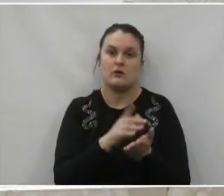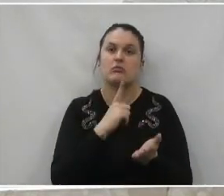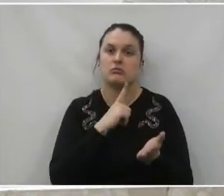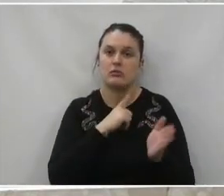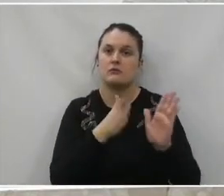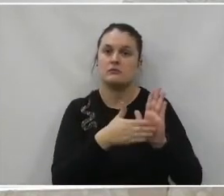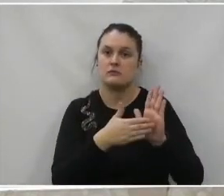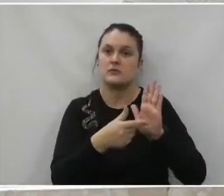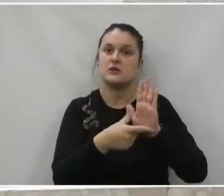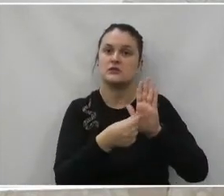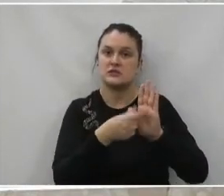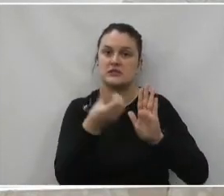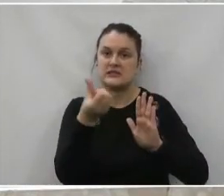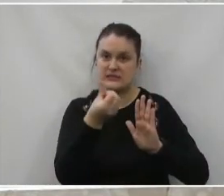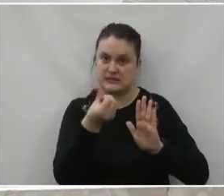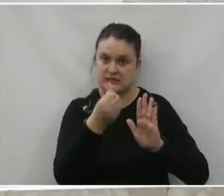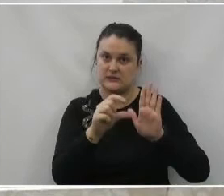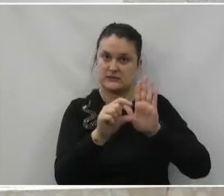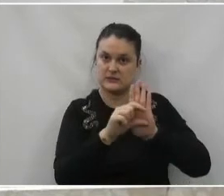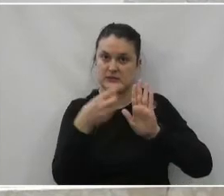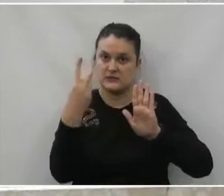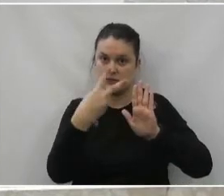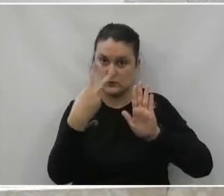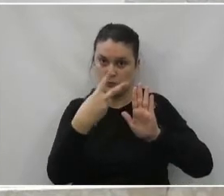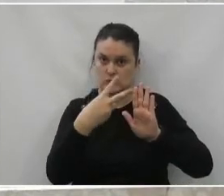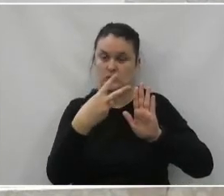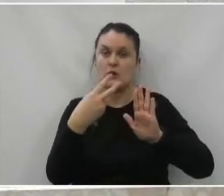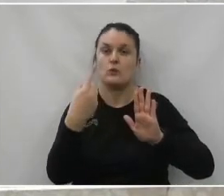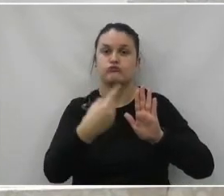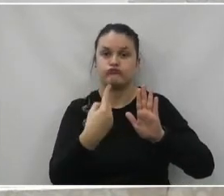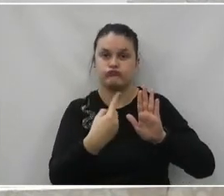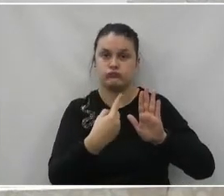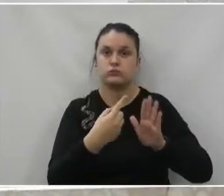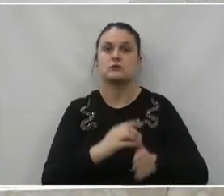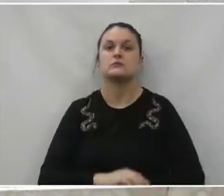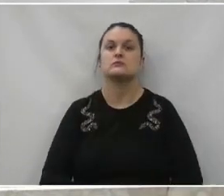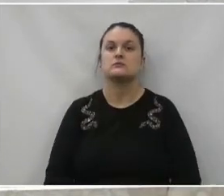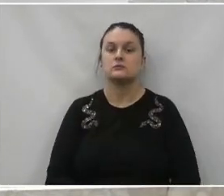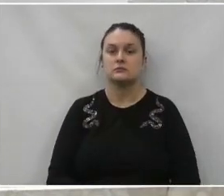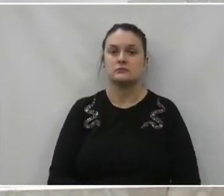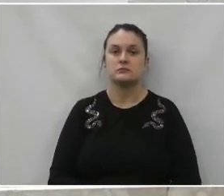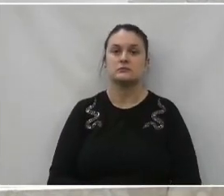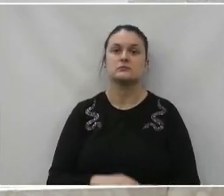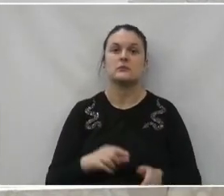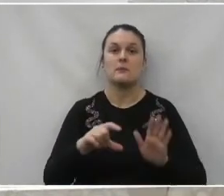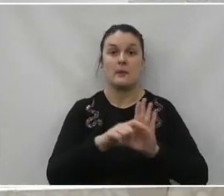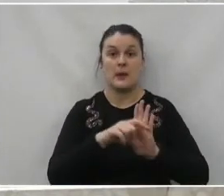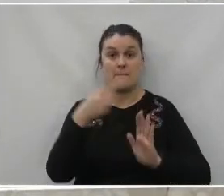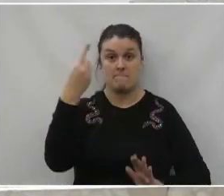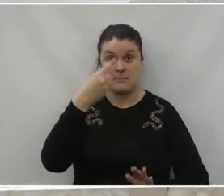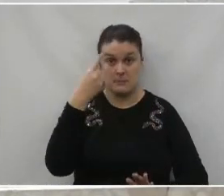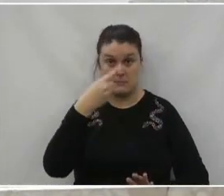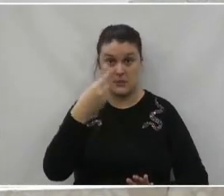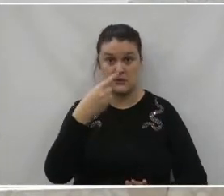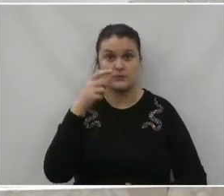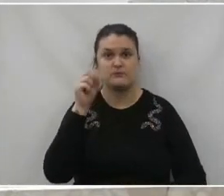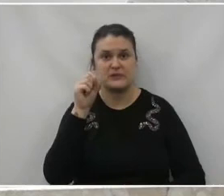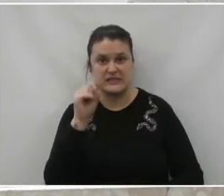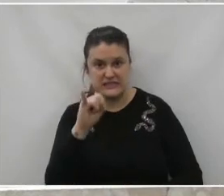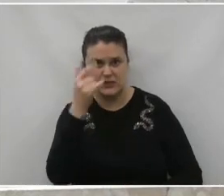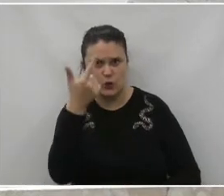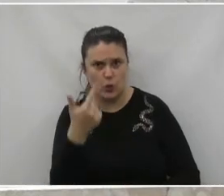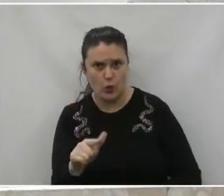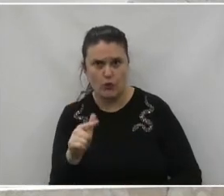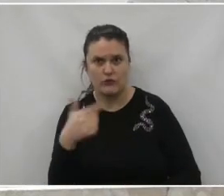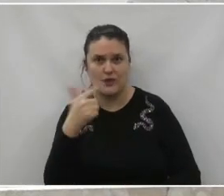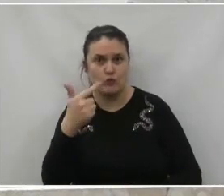disposto no artigo 6º, parágrafo 2º, inciso 1, supra. Parágrafo 1º. Em caso de reincidência,